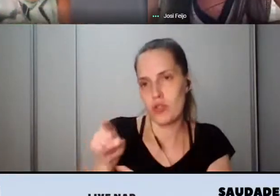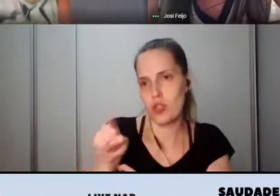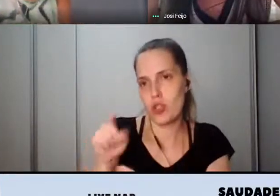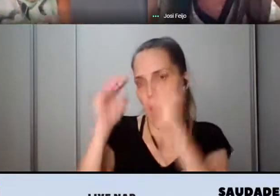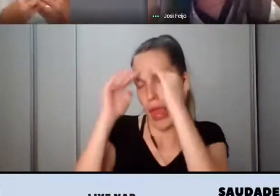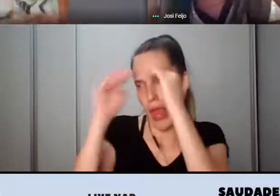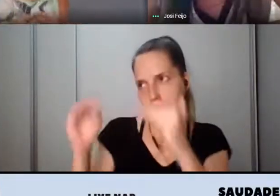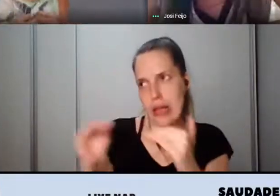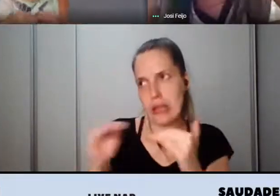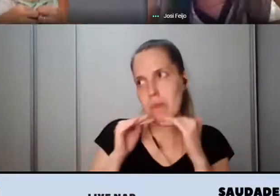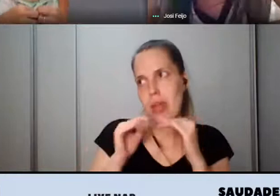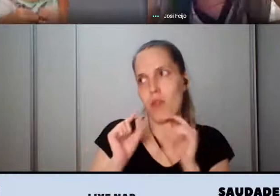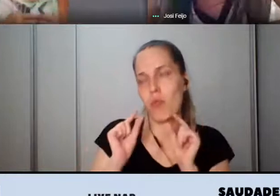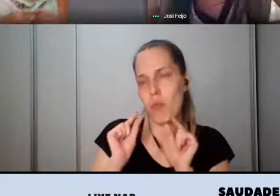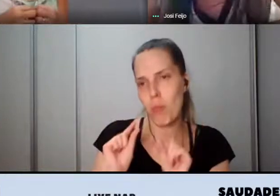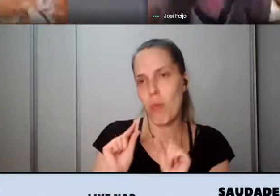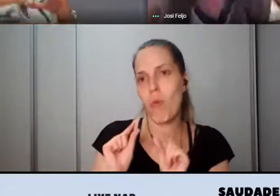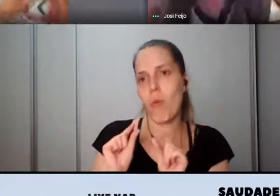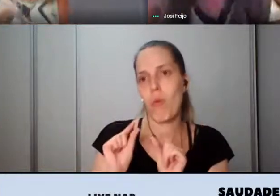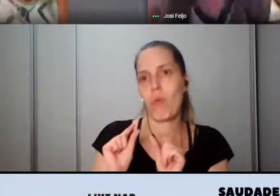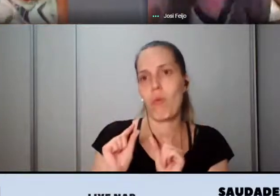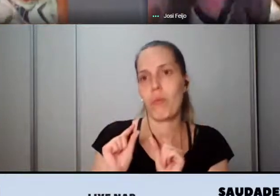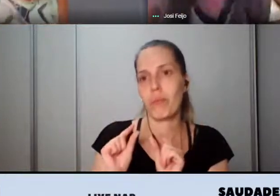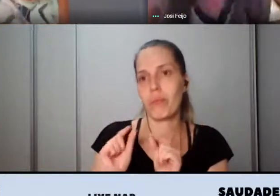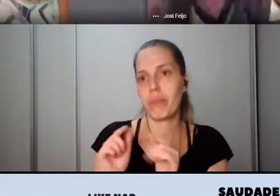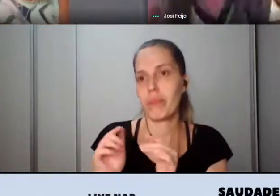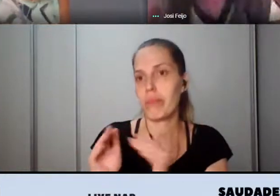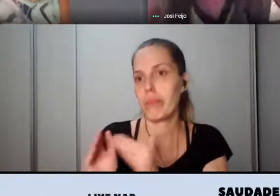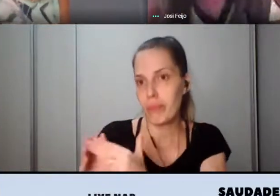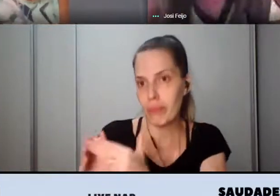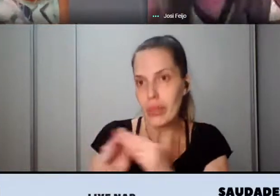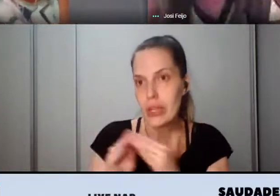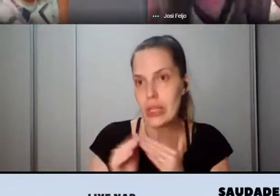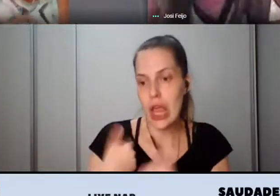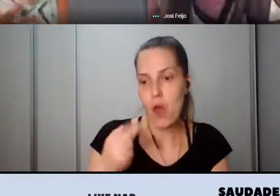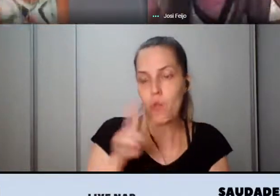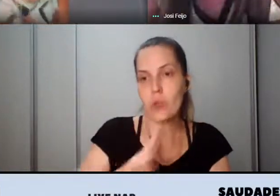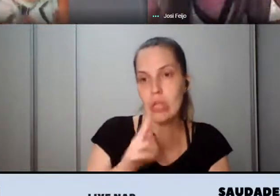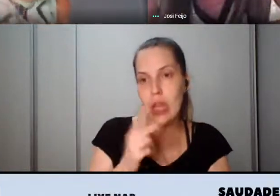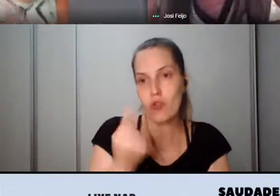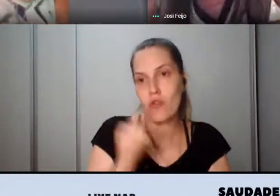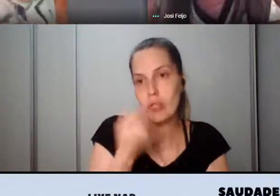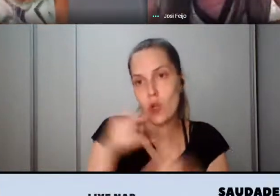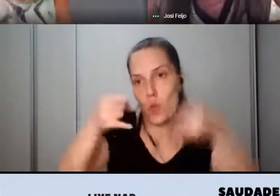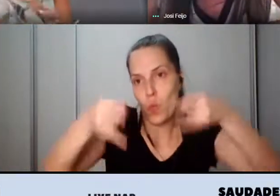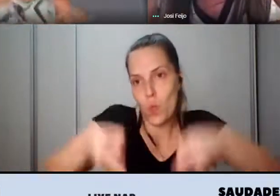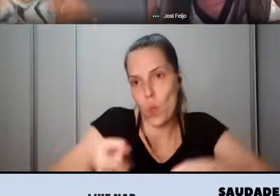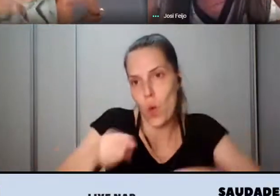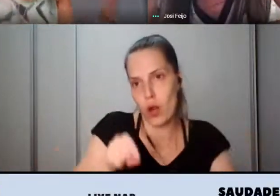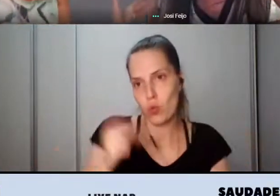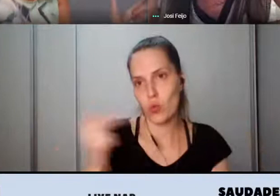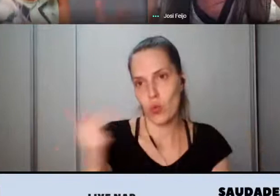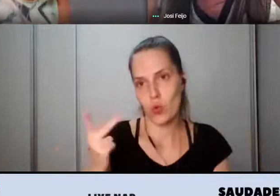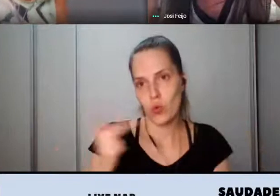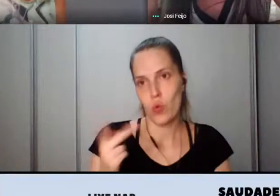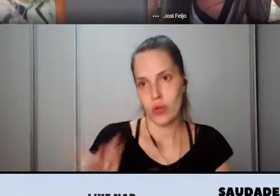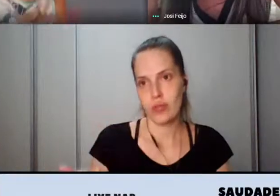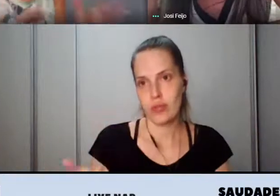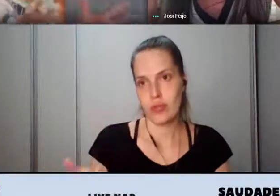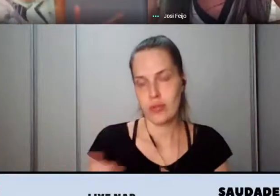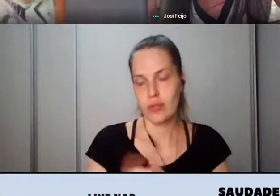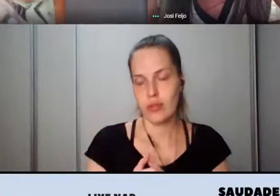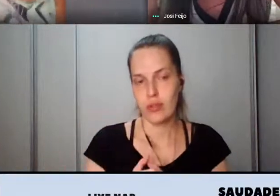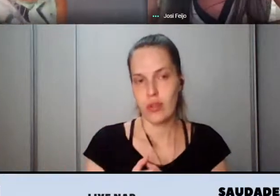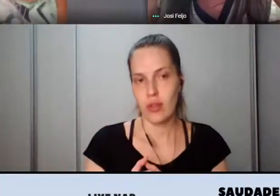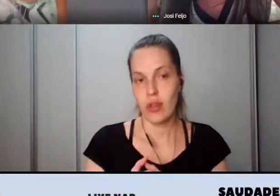e consideração de me dar esse cômodo nesse momento, né? E aí, claro, poder trocar num próximo momento.